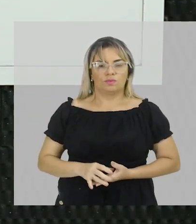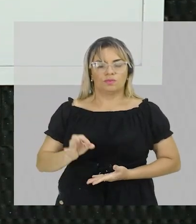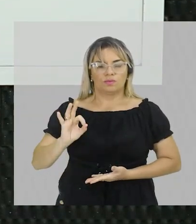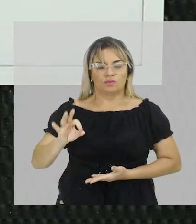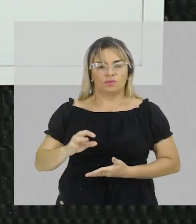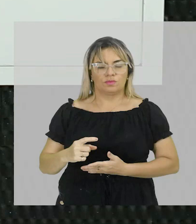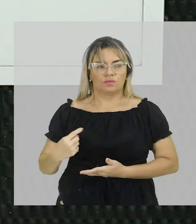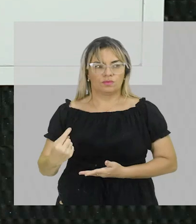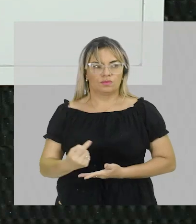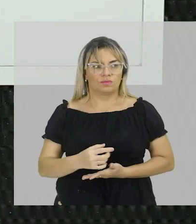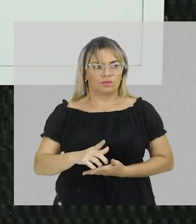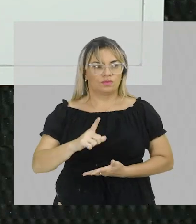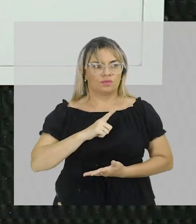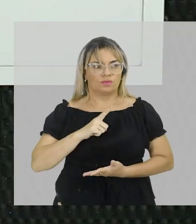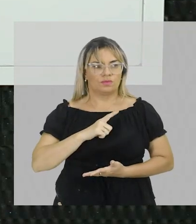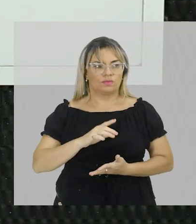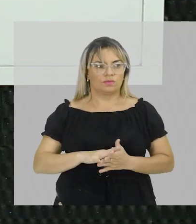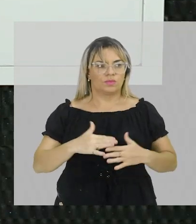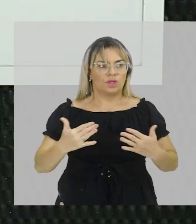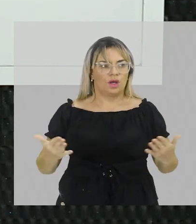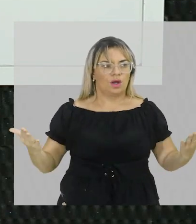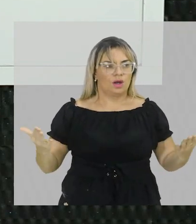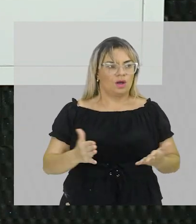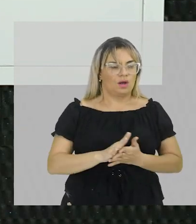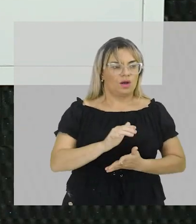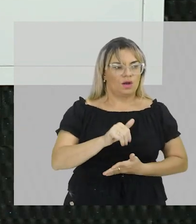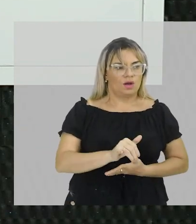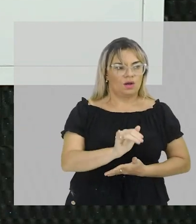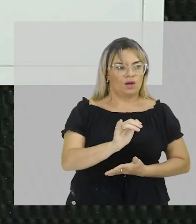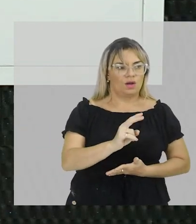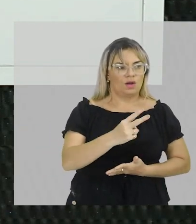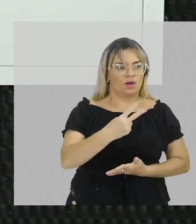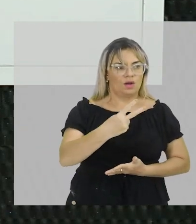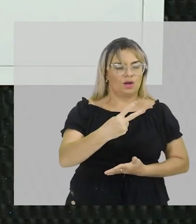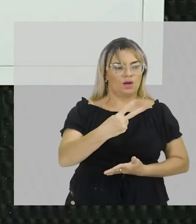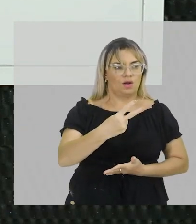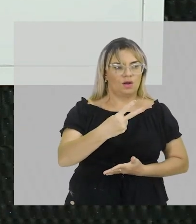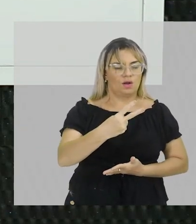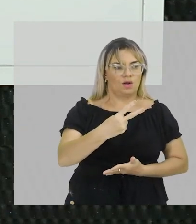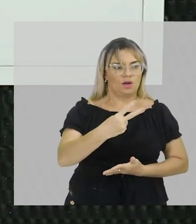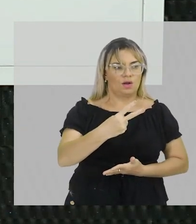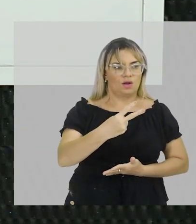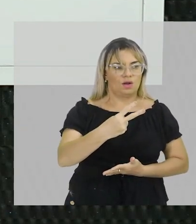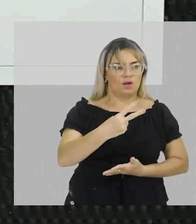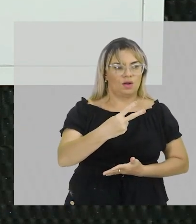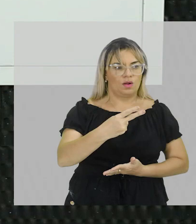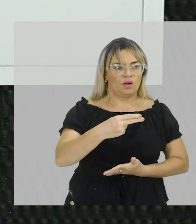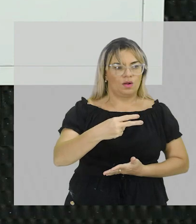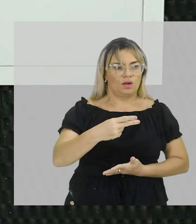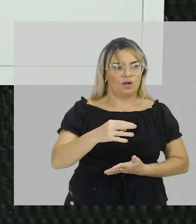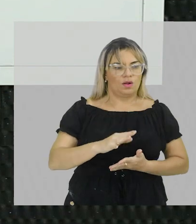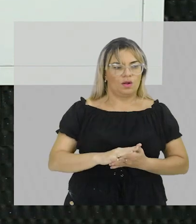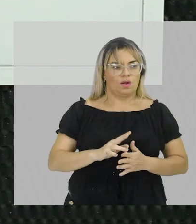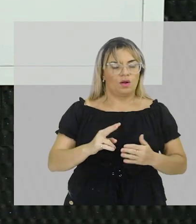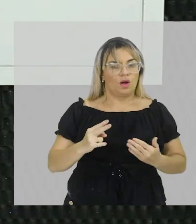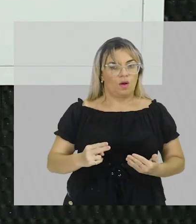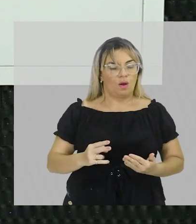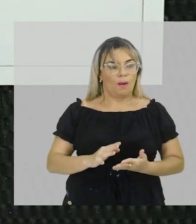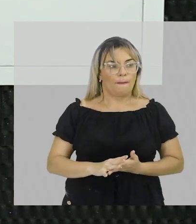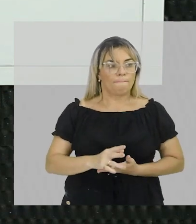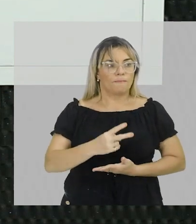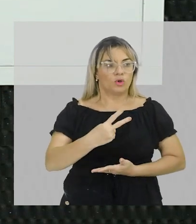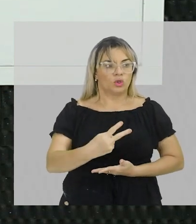Aí nós temos o quê? Y ao quadrado igual. Olha só, turminha, que vai dar 2x ao quadrado.